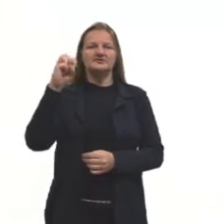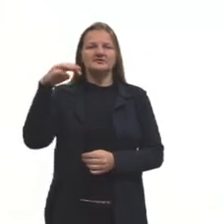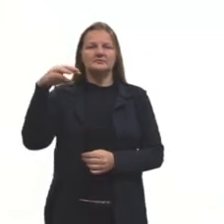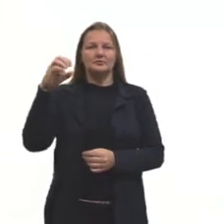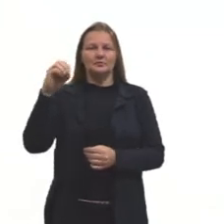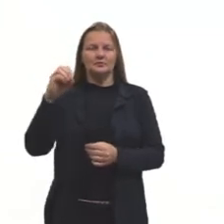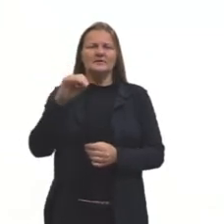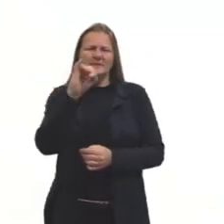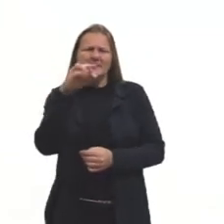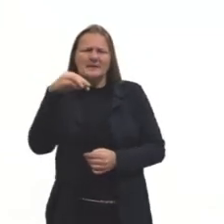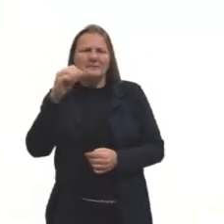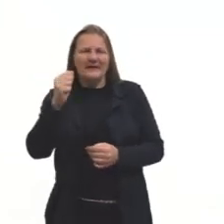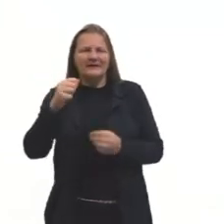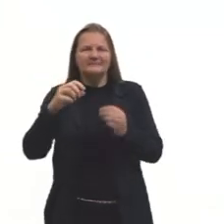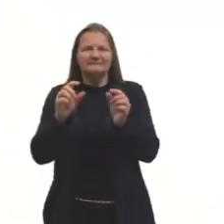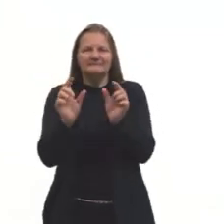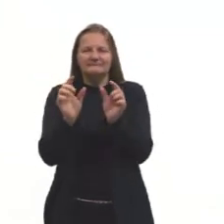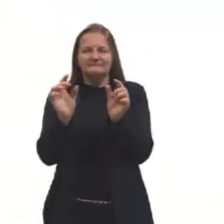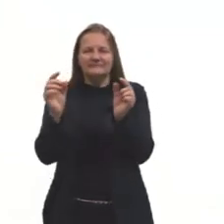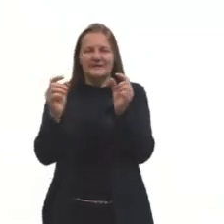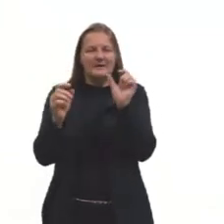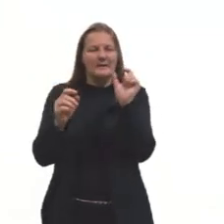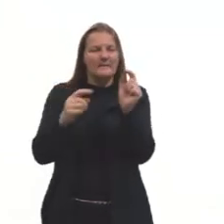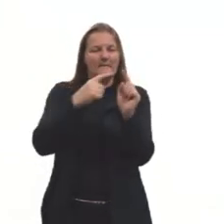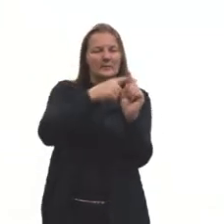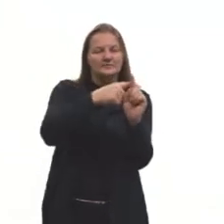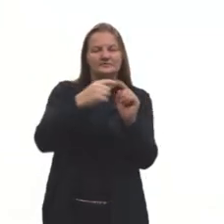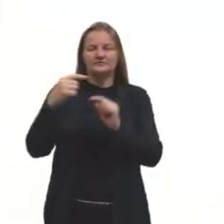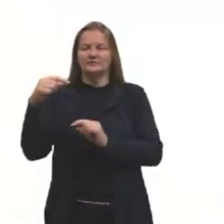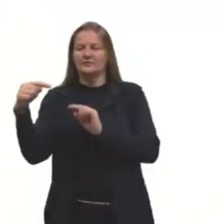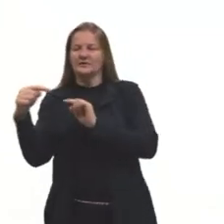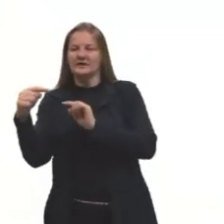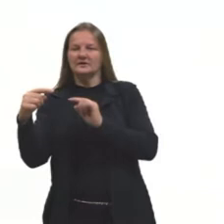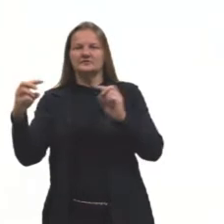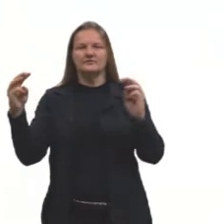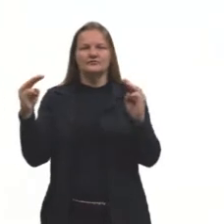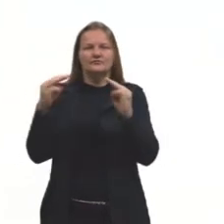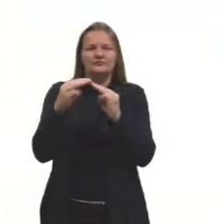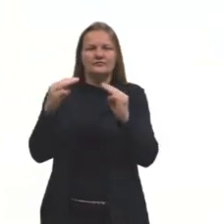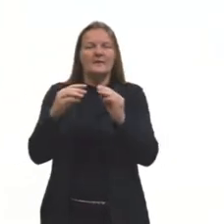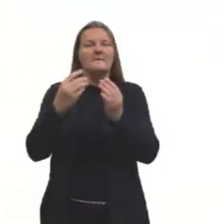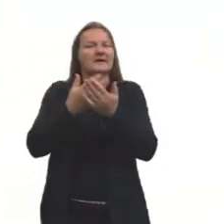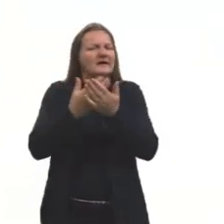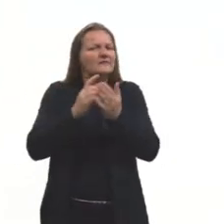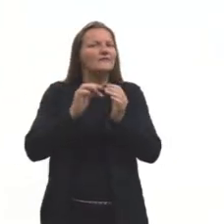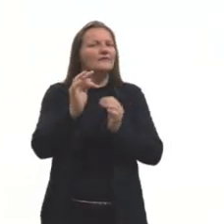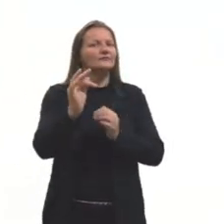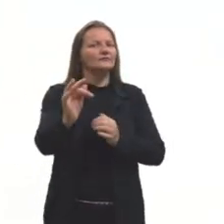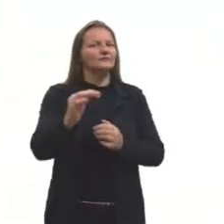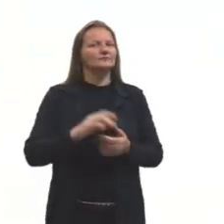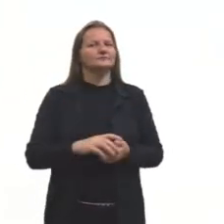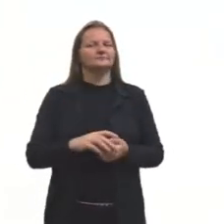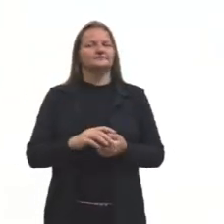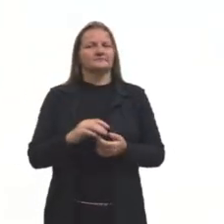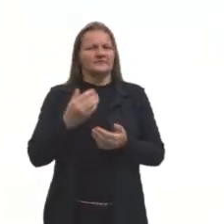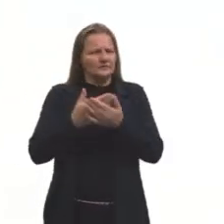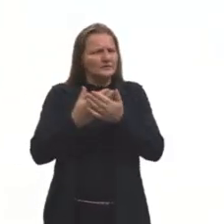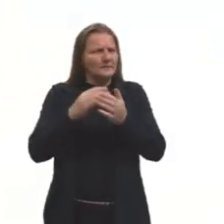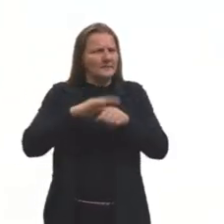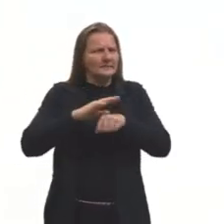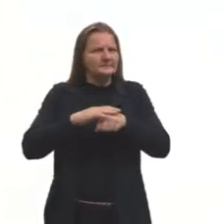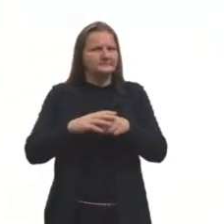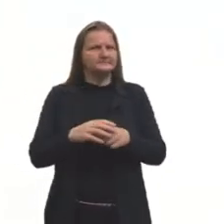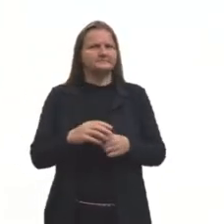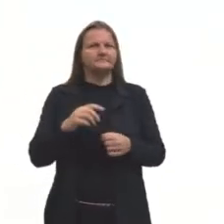imãs né a gente vai entender melhor né quando a gente chegar nas aulas de magnetismo certo e por fim né quando a gente some